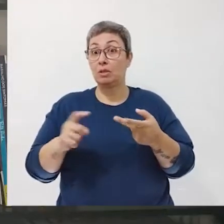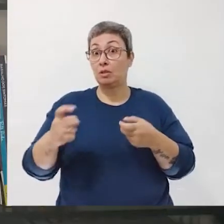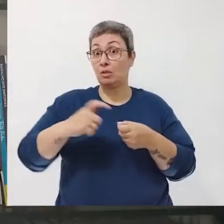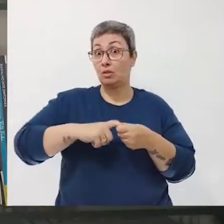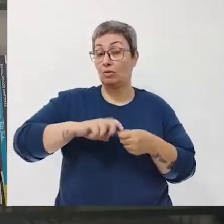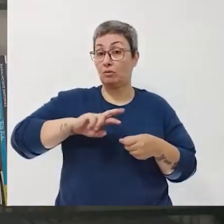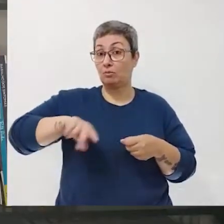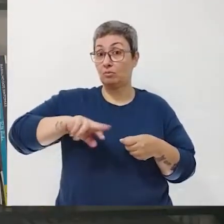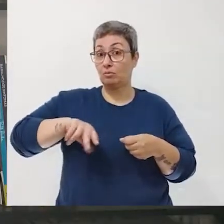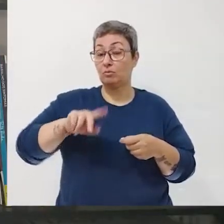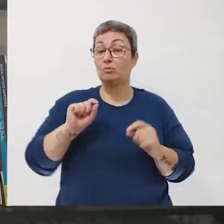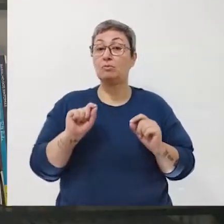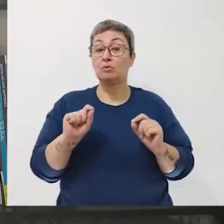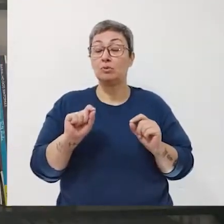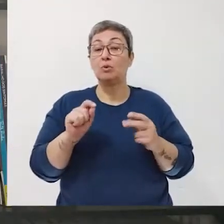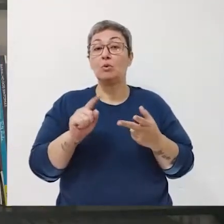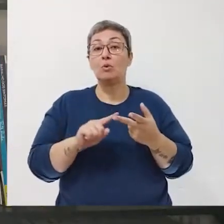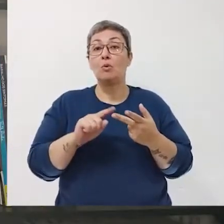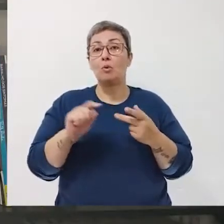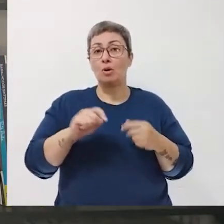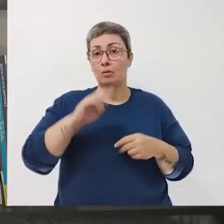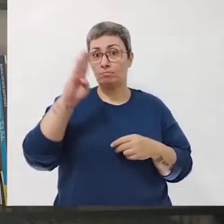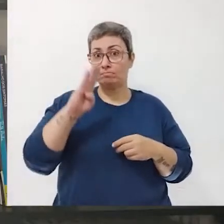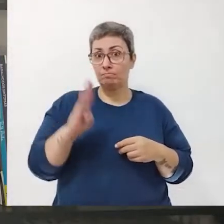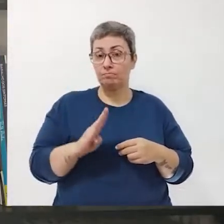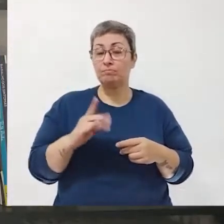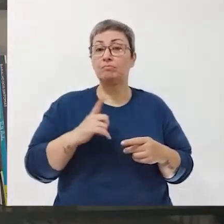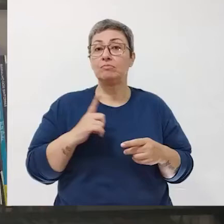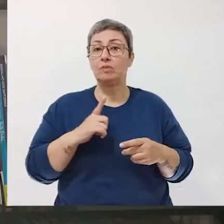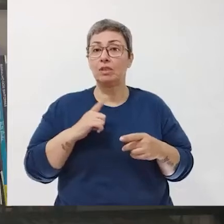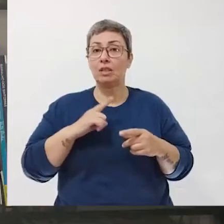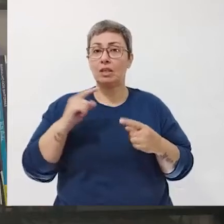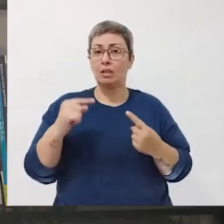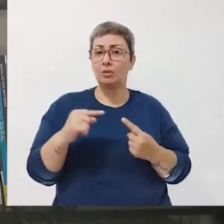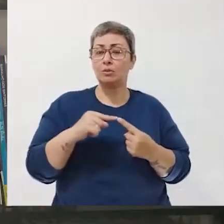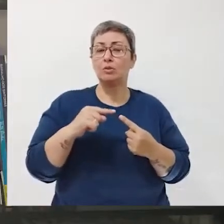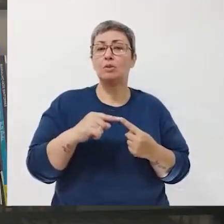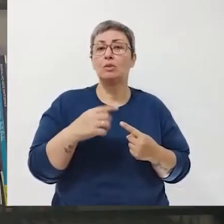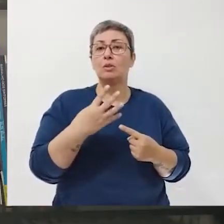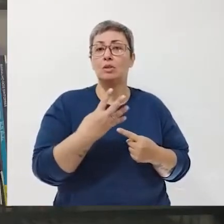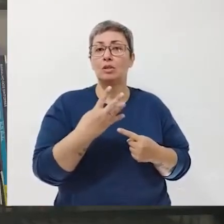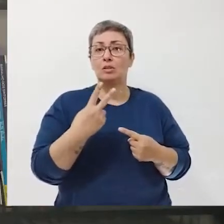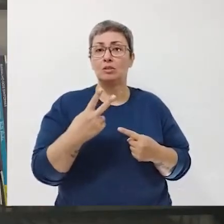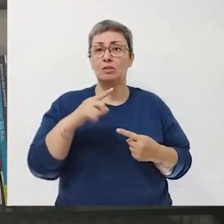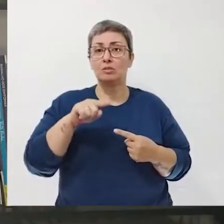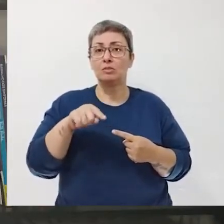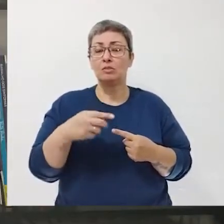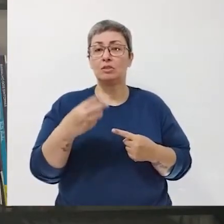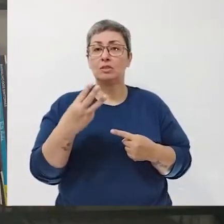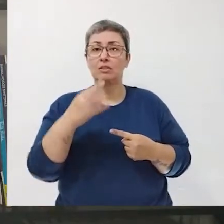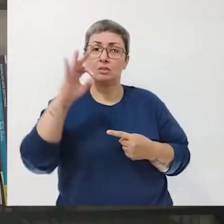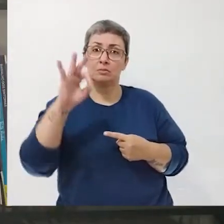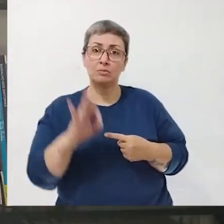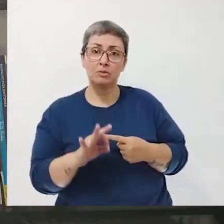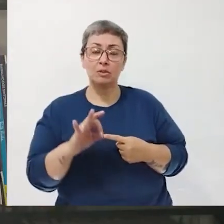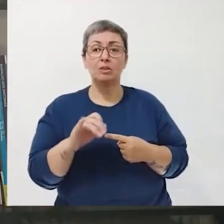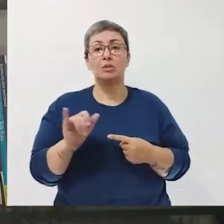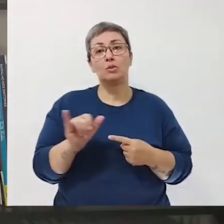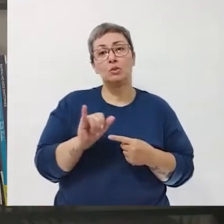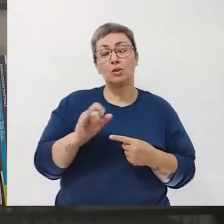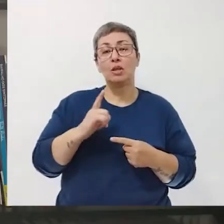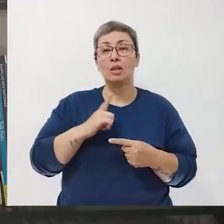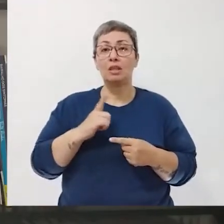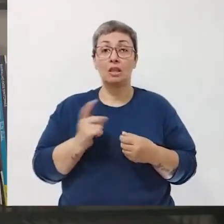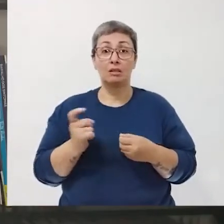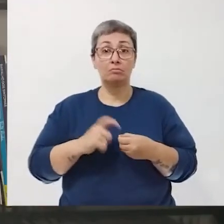não renováveis. O nosso país, o Brasil, ele se destaca por ter 42,3% da sua matriz energética